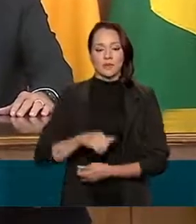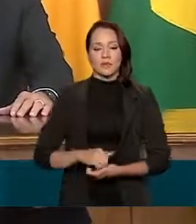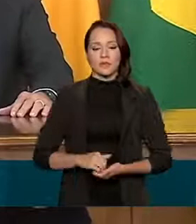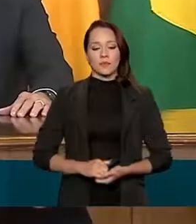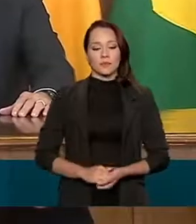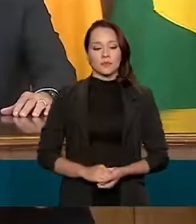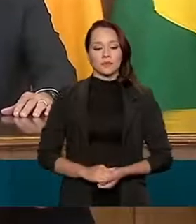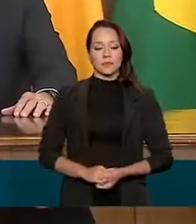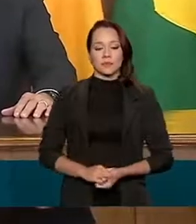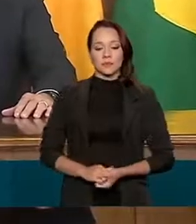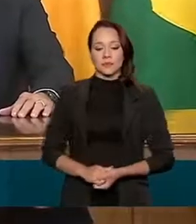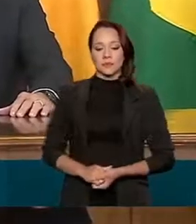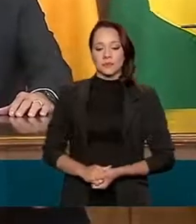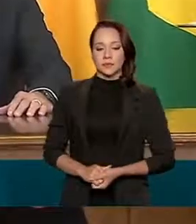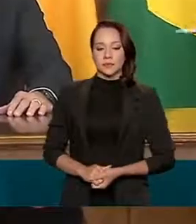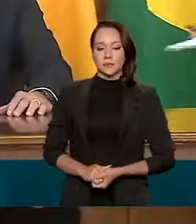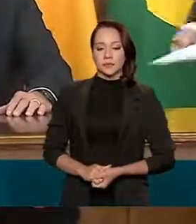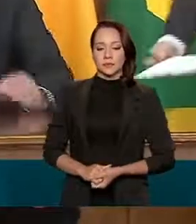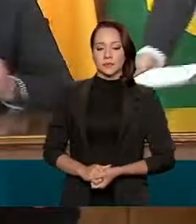Marquez